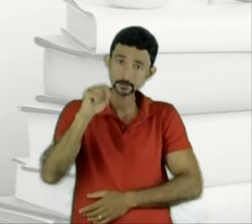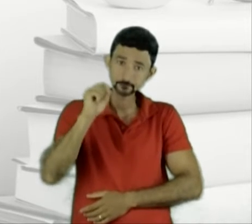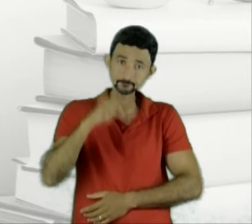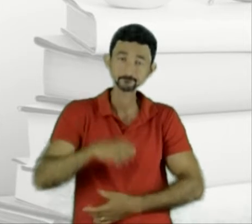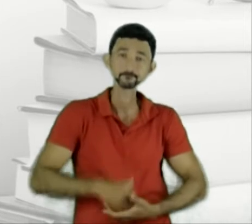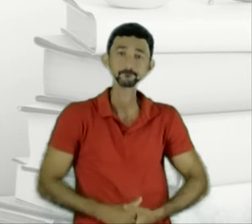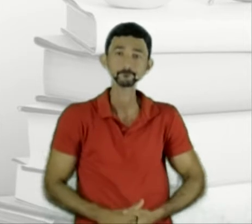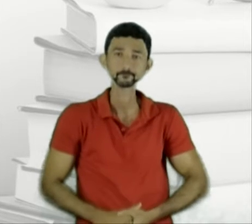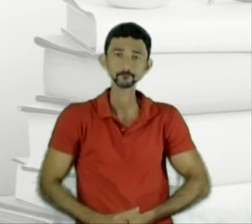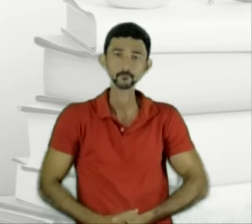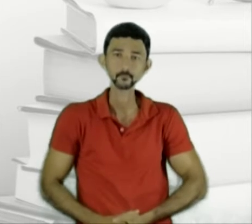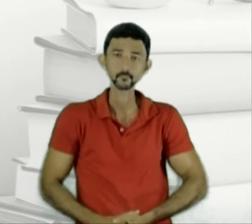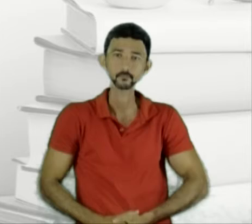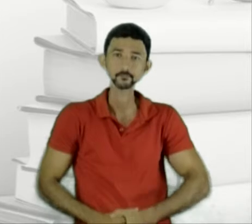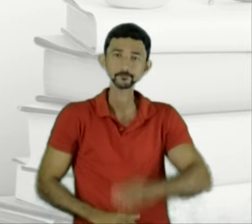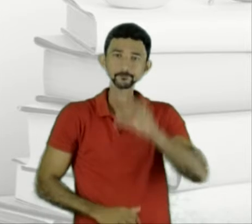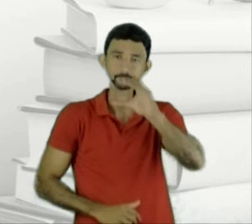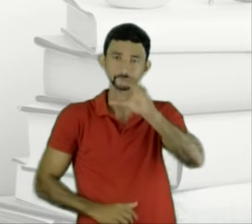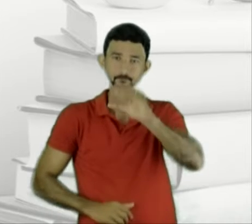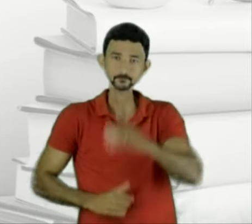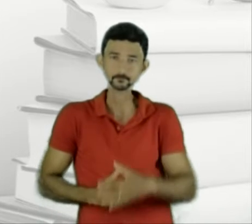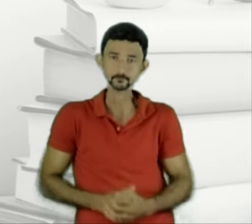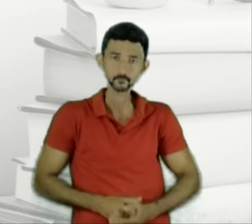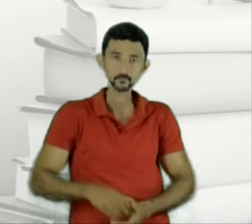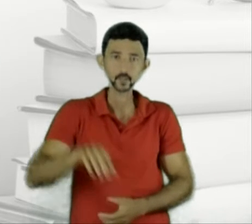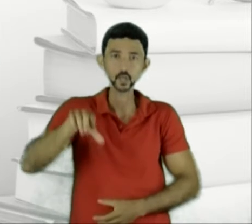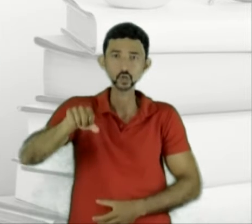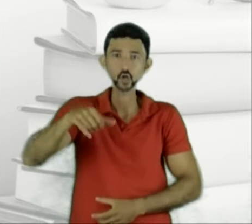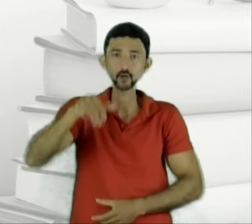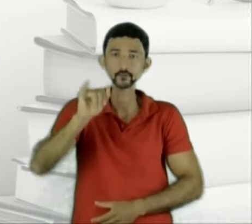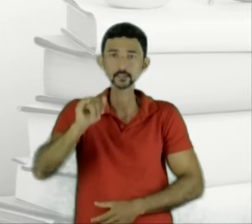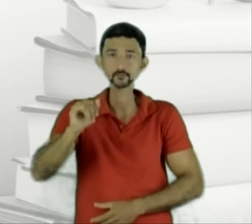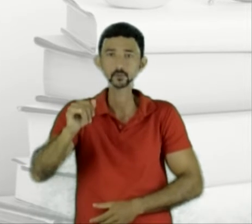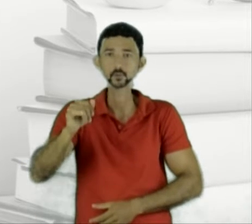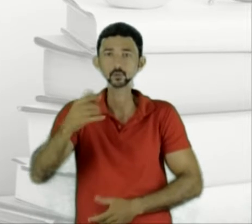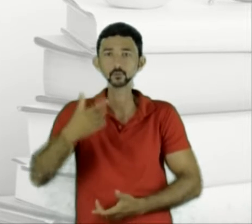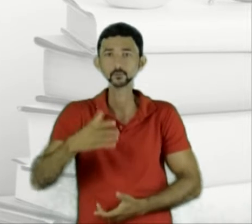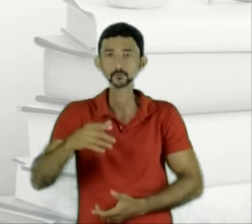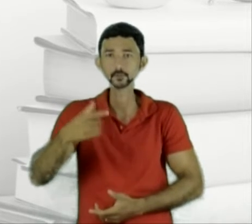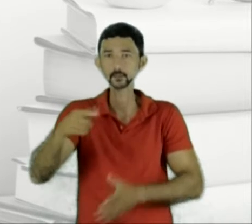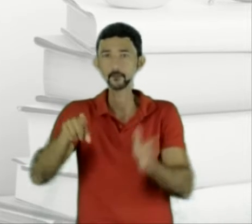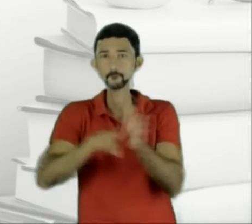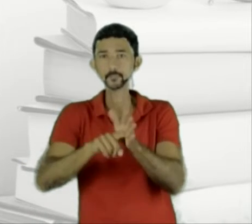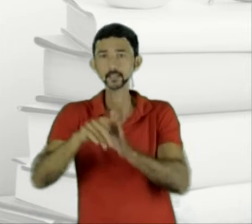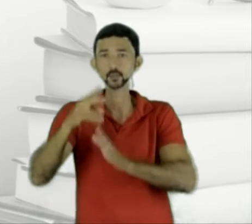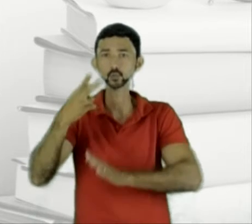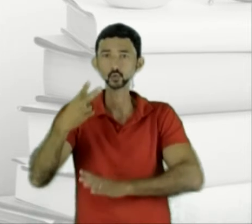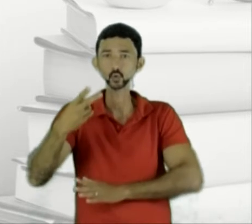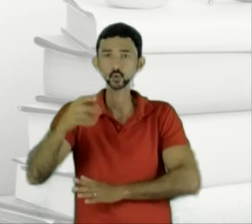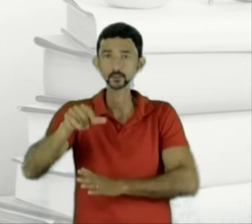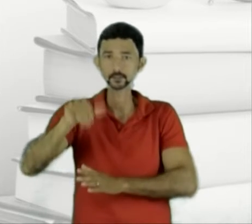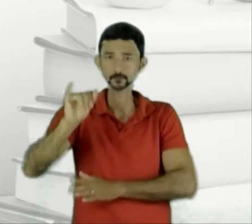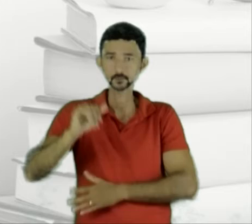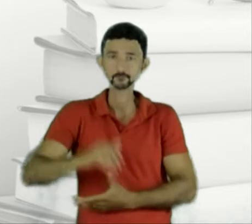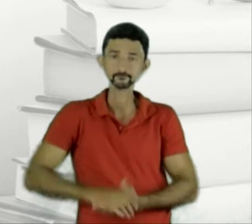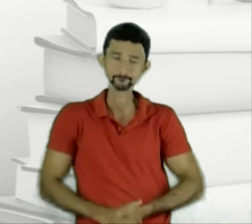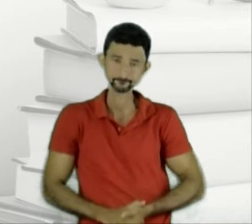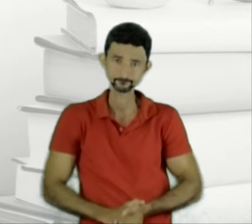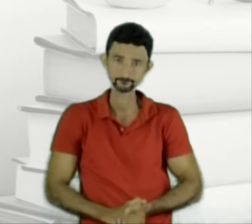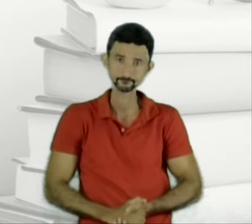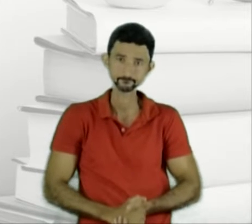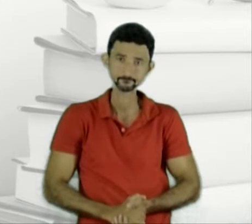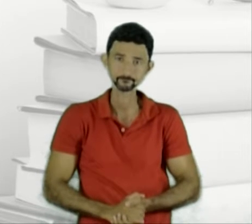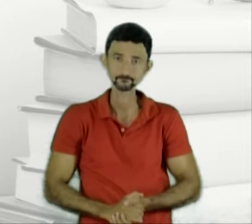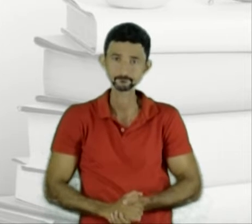semelhantes. Letra C. 9y e menos 2y. Observa que a parte literal